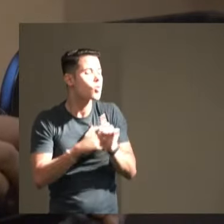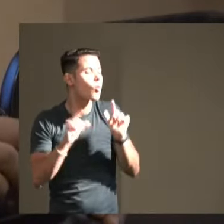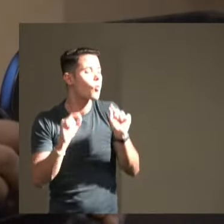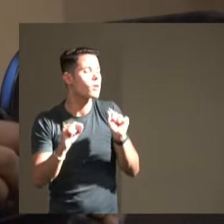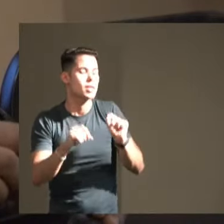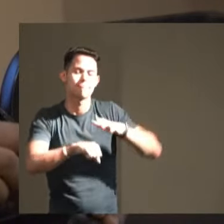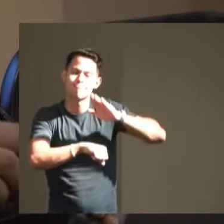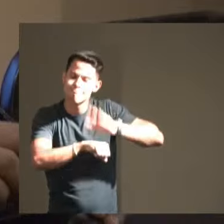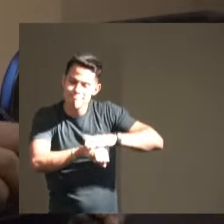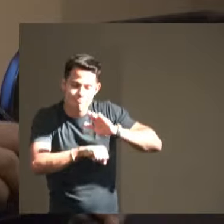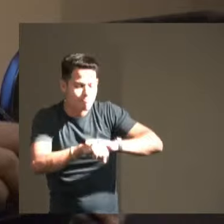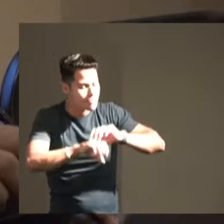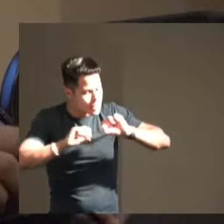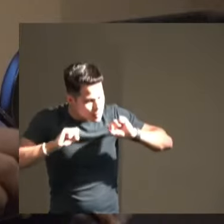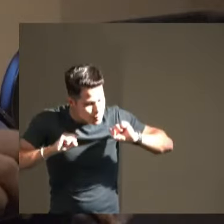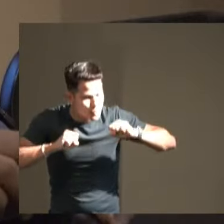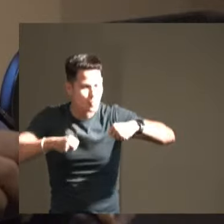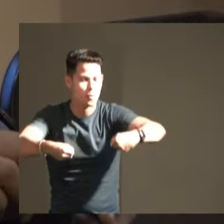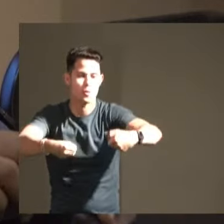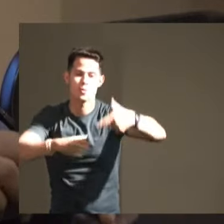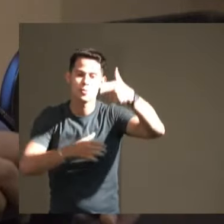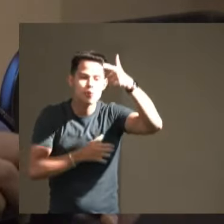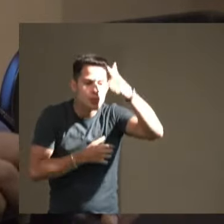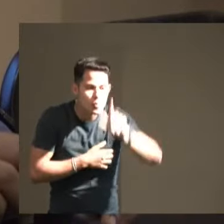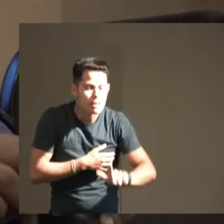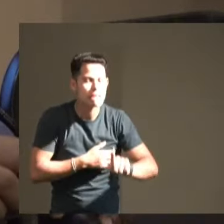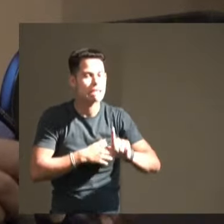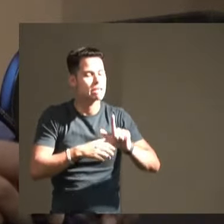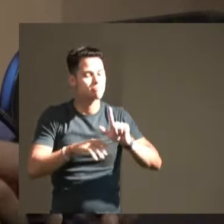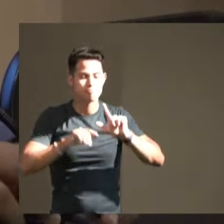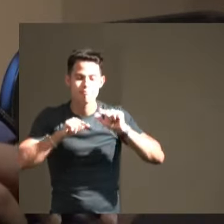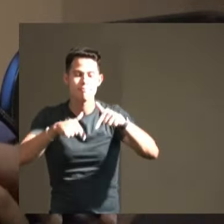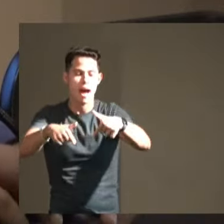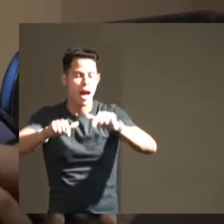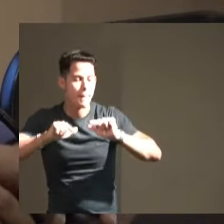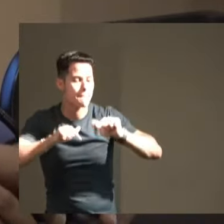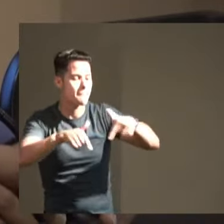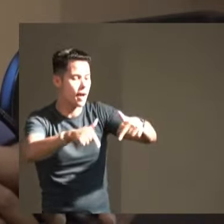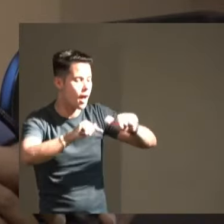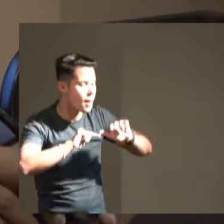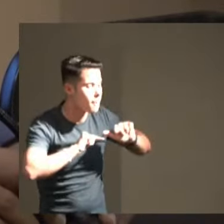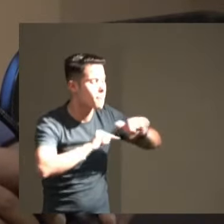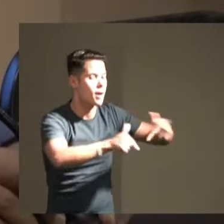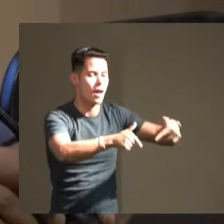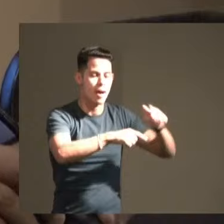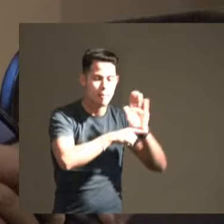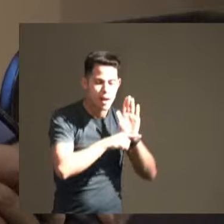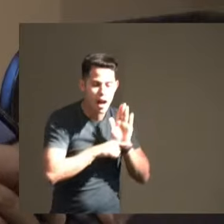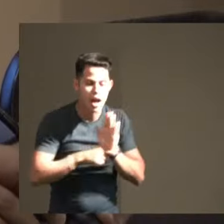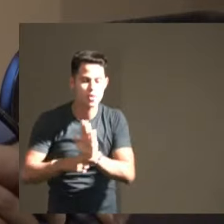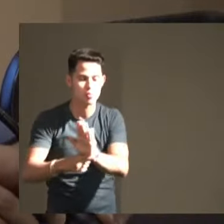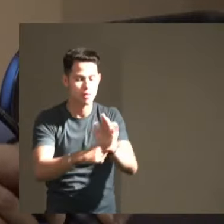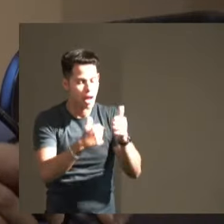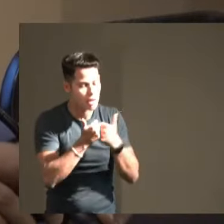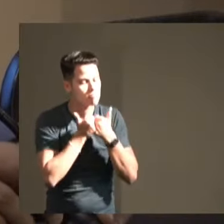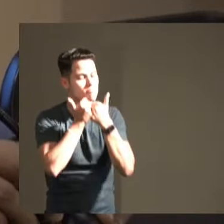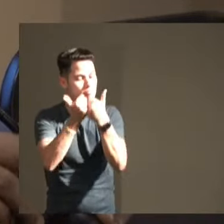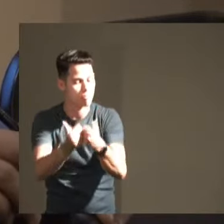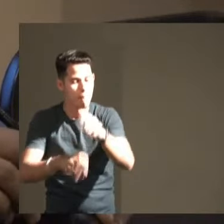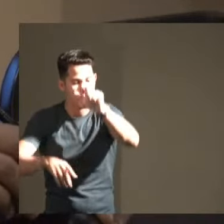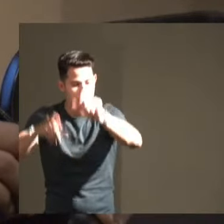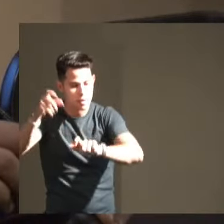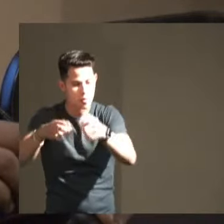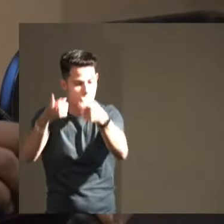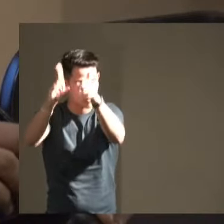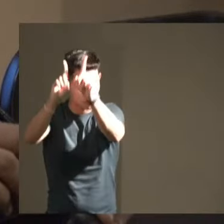tentativas, iniciativas de ações para que as pessoas com deficiência acessem as